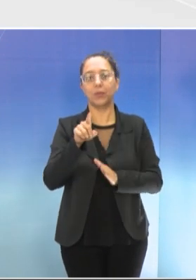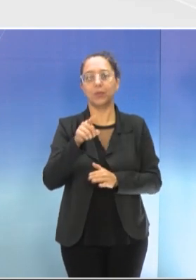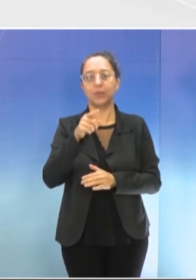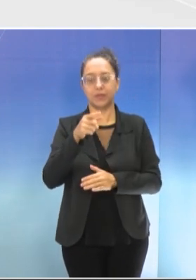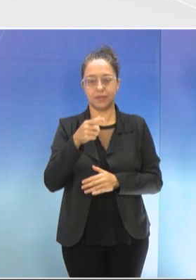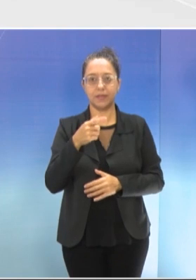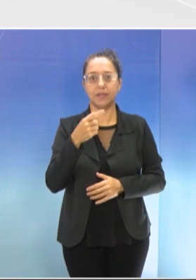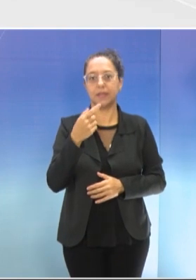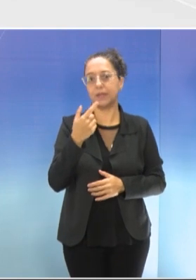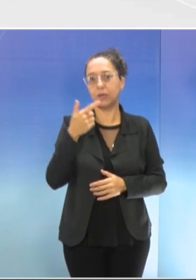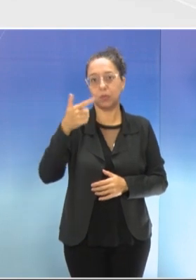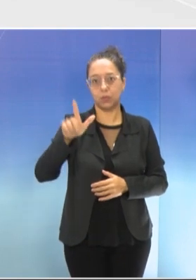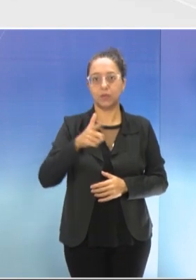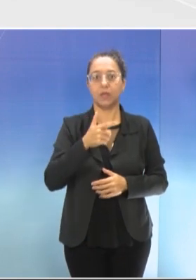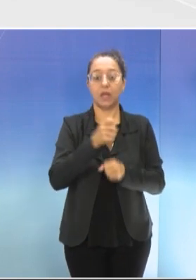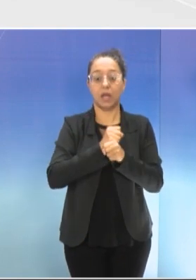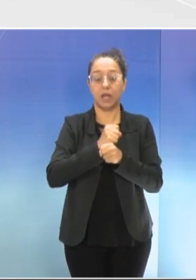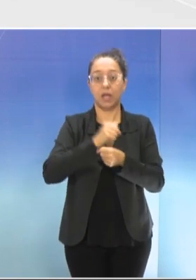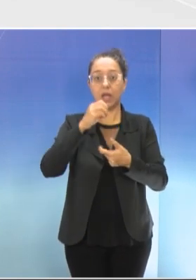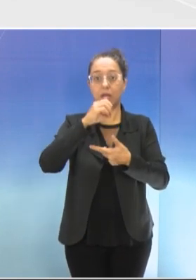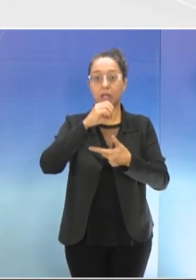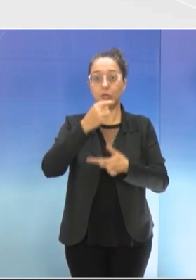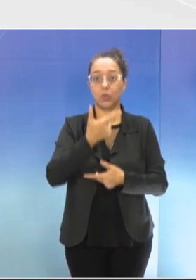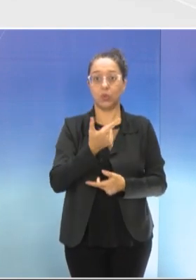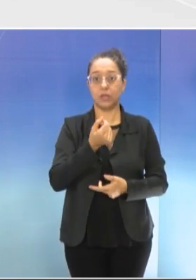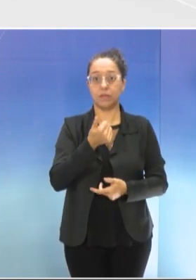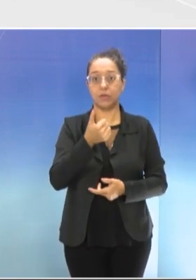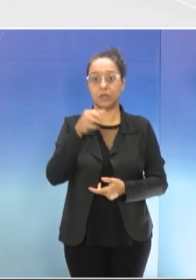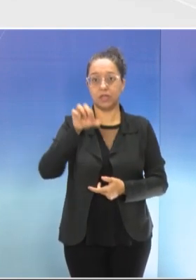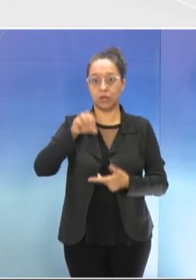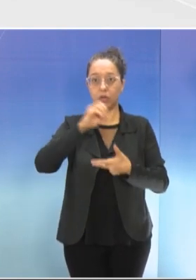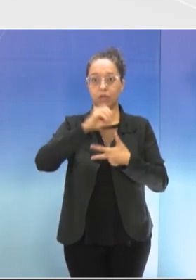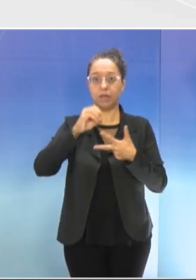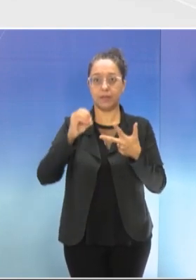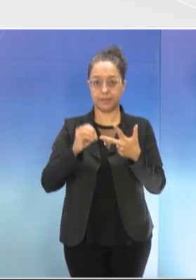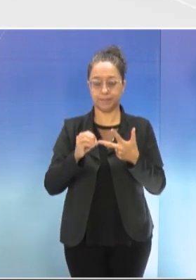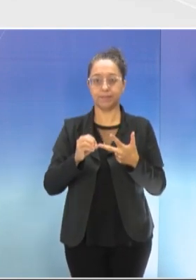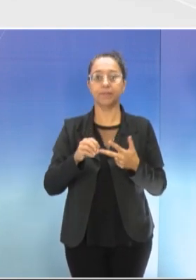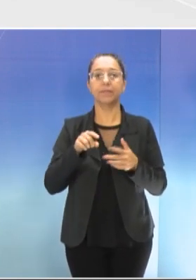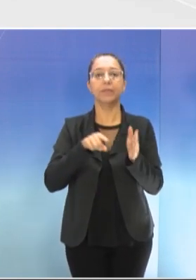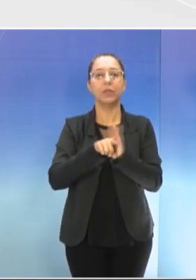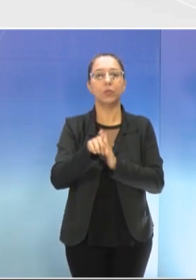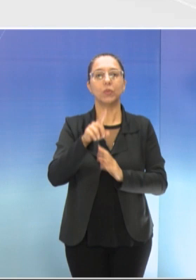próxima questão é do Enem 2019, é a questão